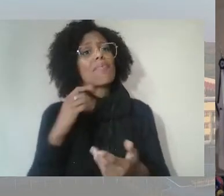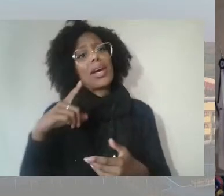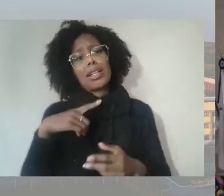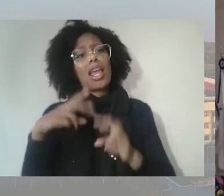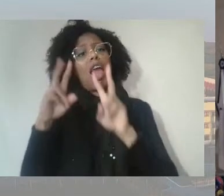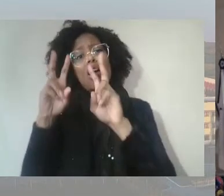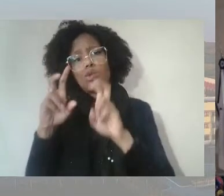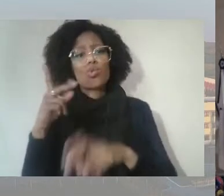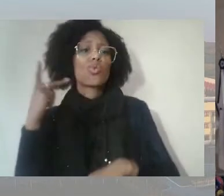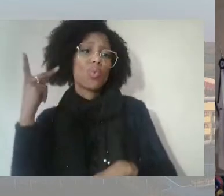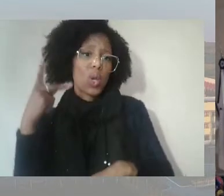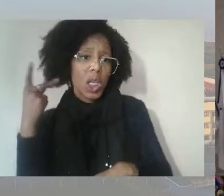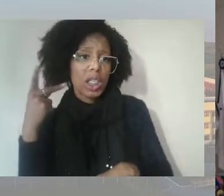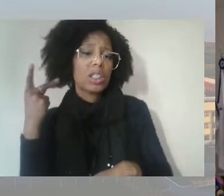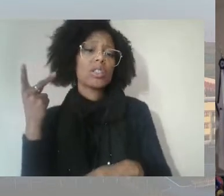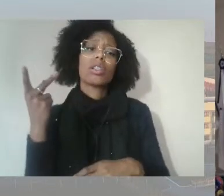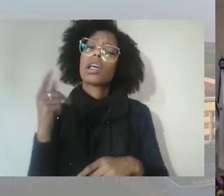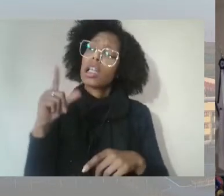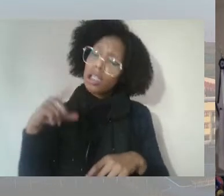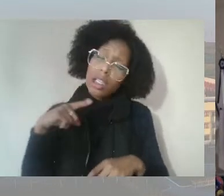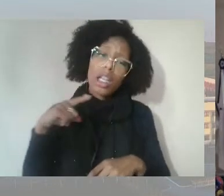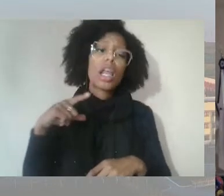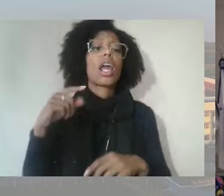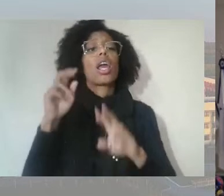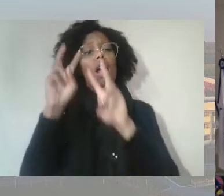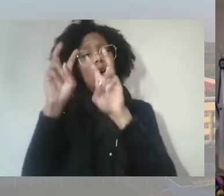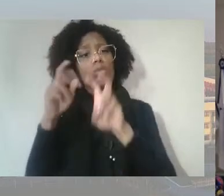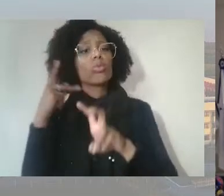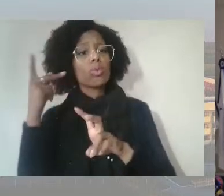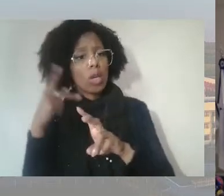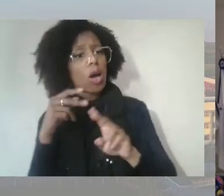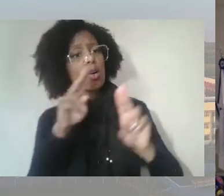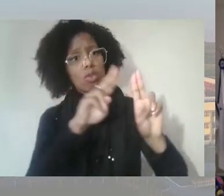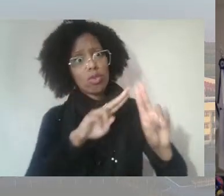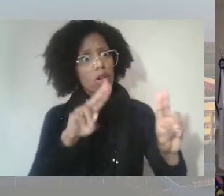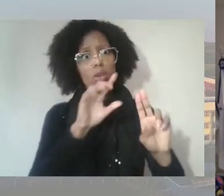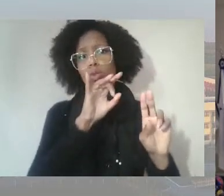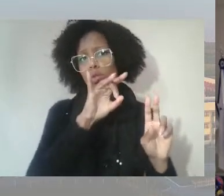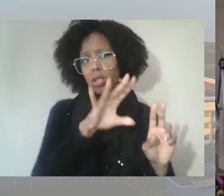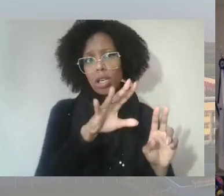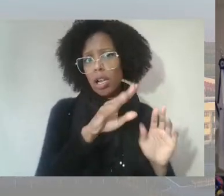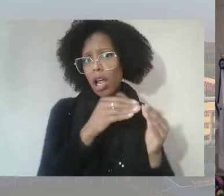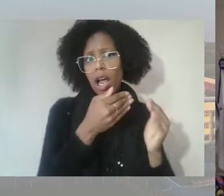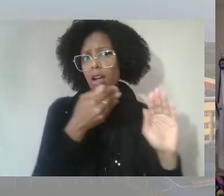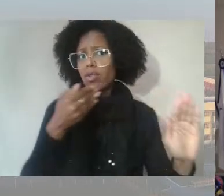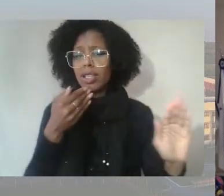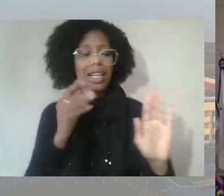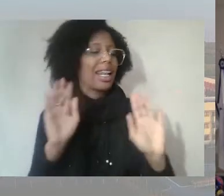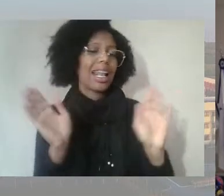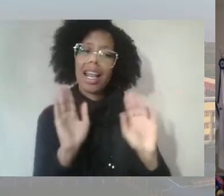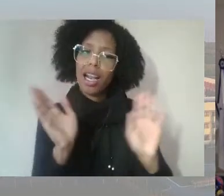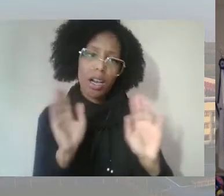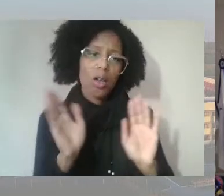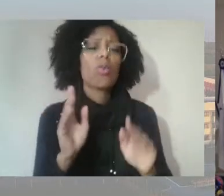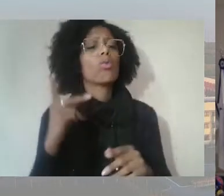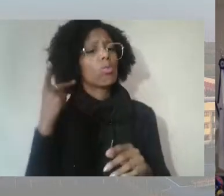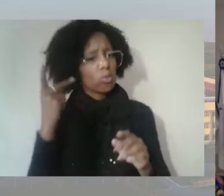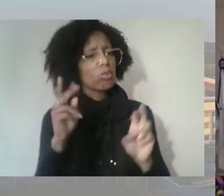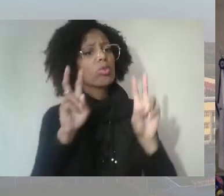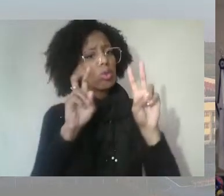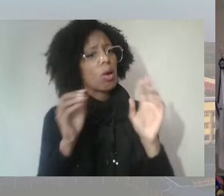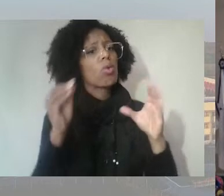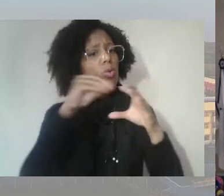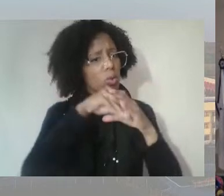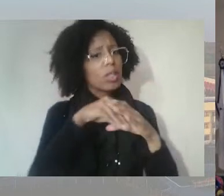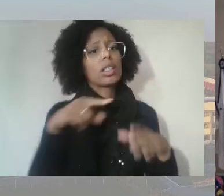fazem... Sim, tem questões políticas, porque a universidade não é afastada da questão política. A questão política entra dentro da universidade.